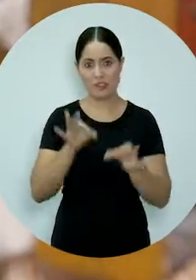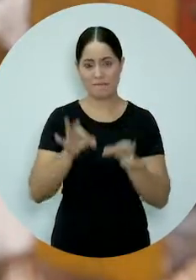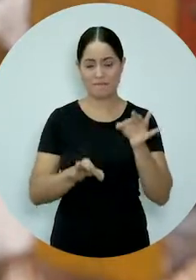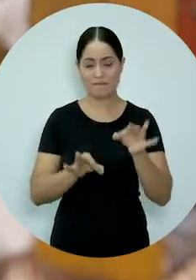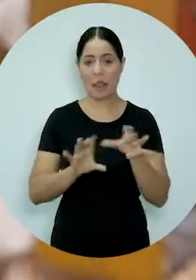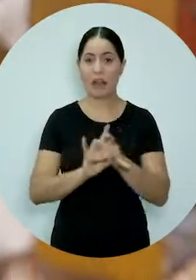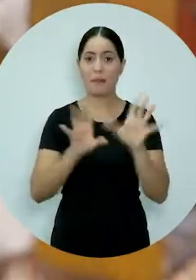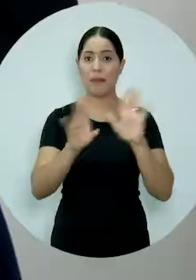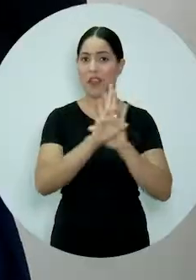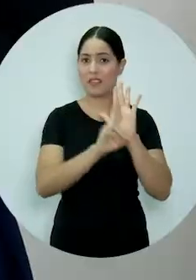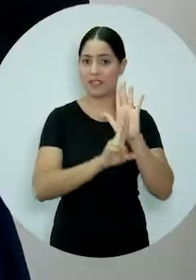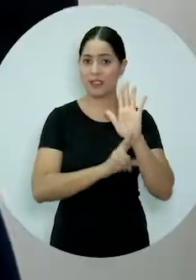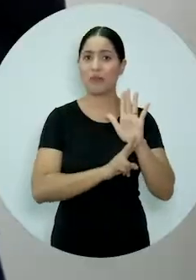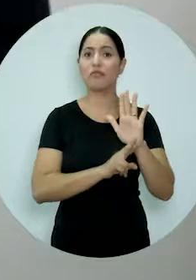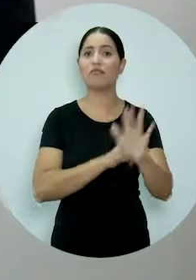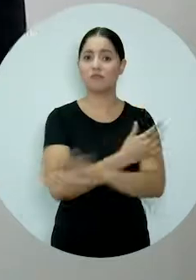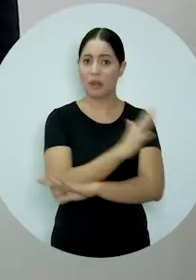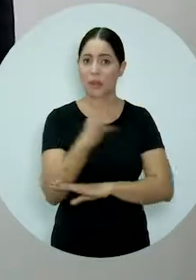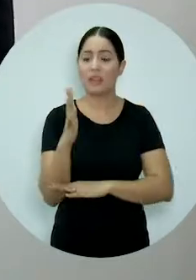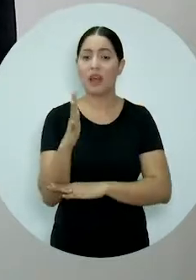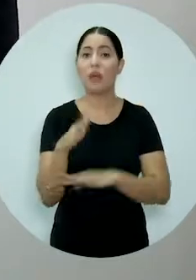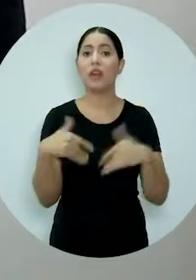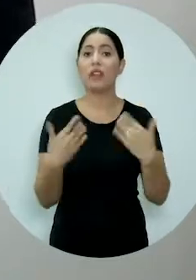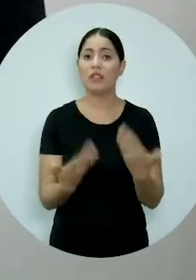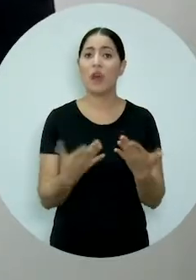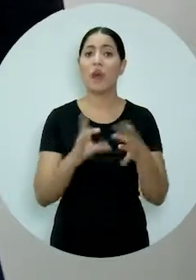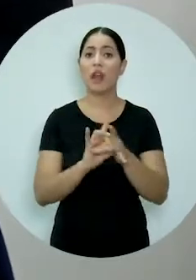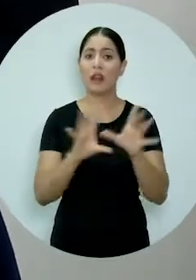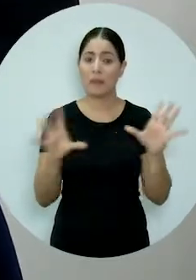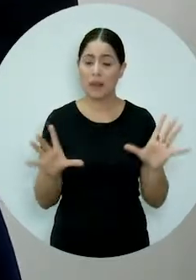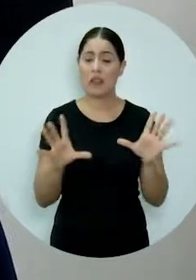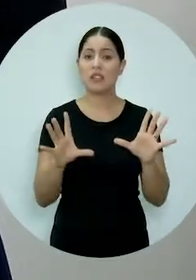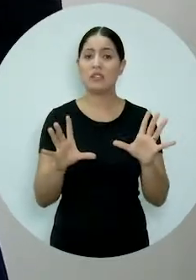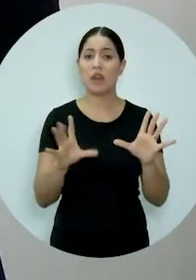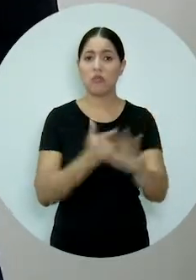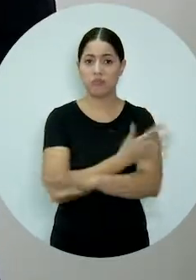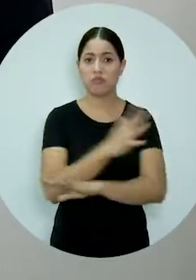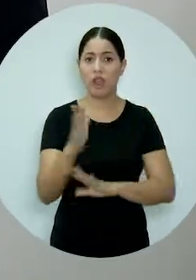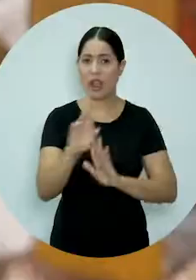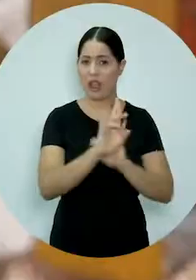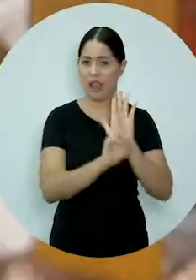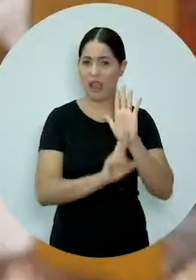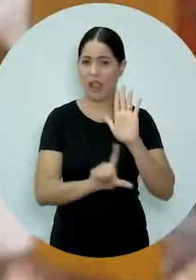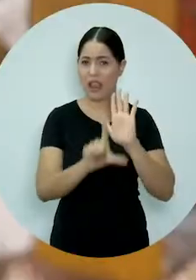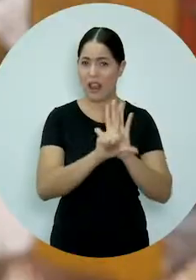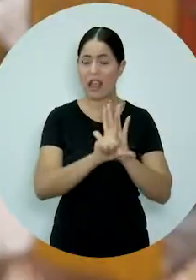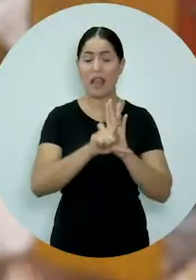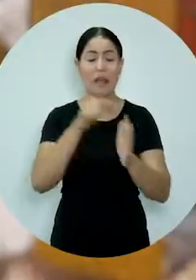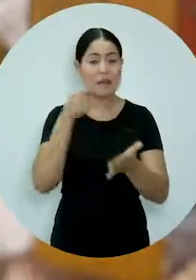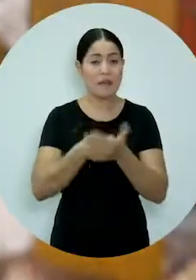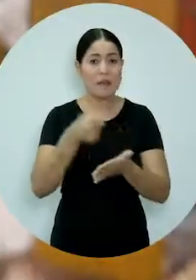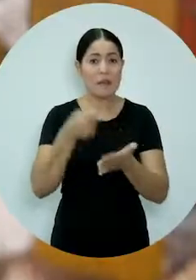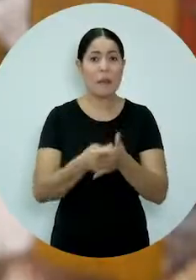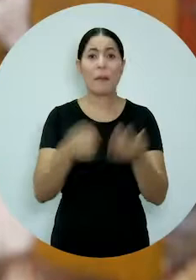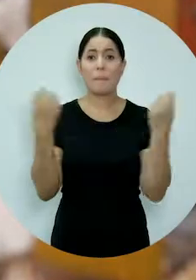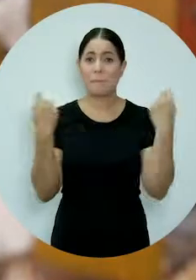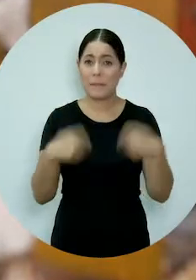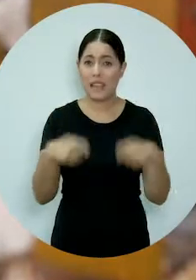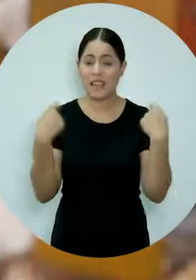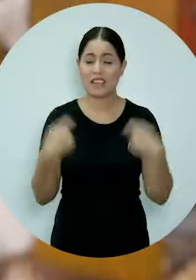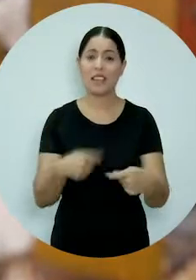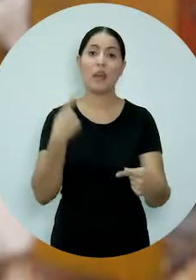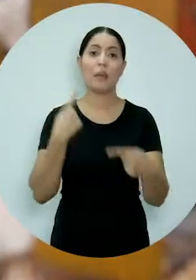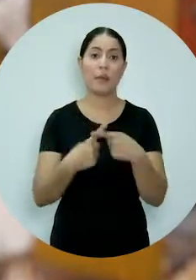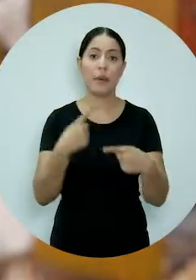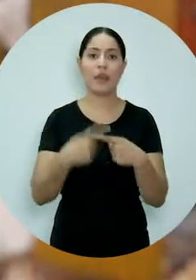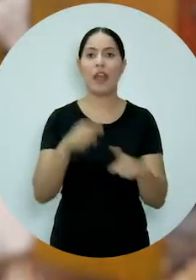relação ao licenciamento ambiental. E o licenciamento ambiental, ele é de extrema importância, porque afeta rigorosamente